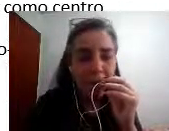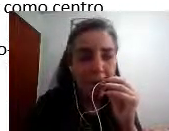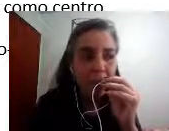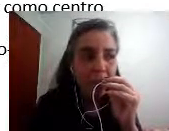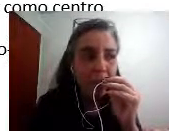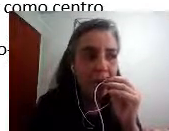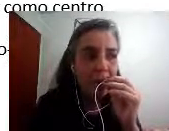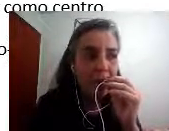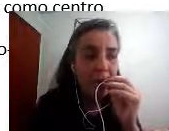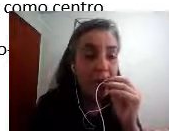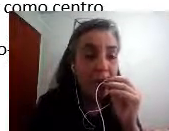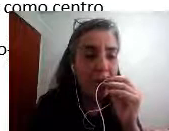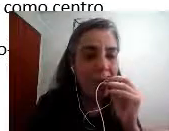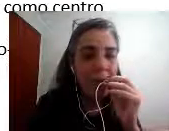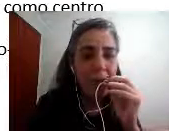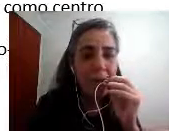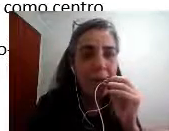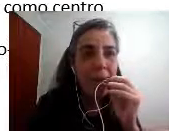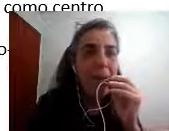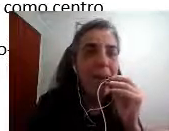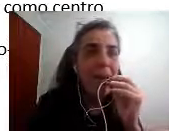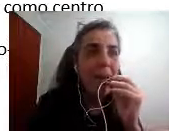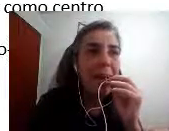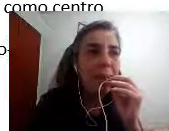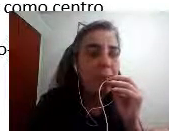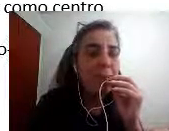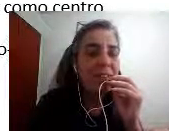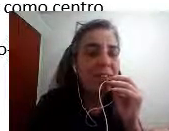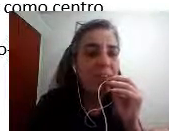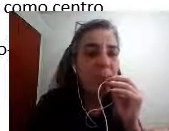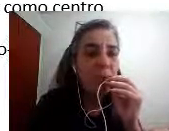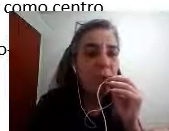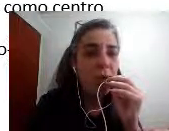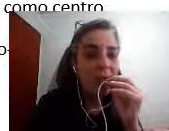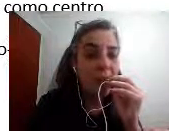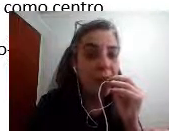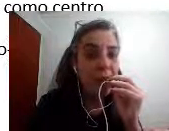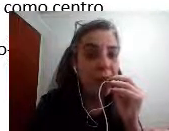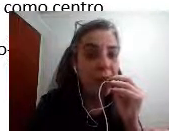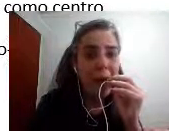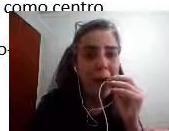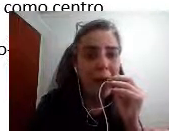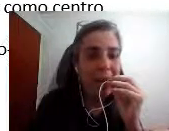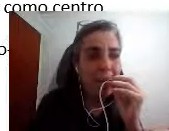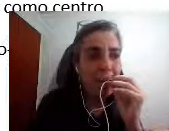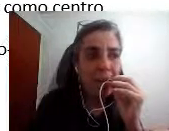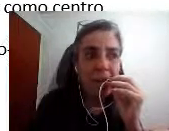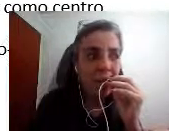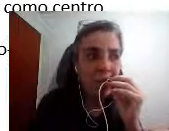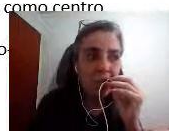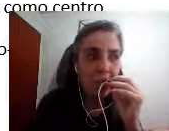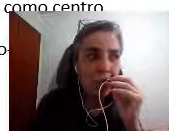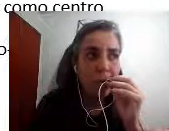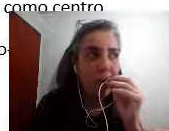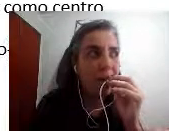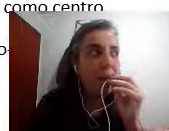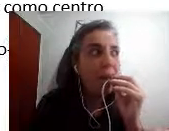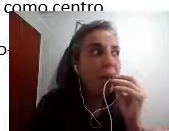né. Em plena pandemia. Você pode ter certeza de uma coisa, essa época vai ficar marcada na minha vida, na